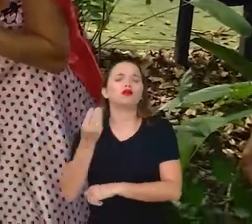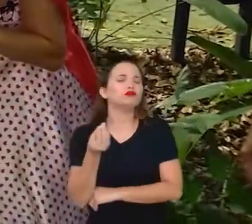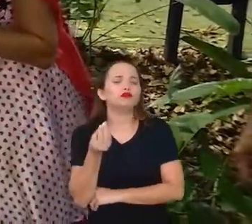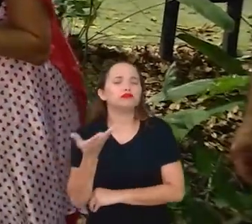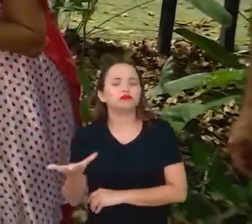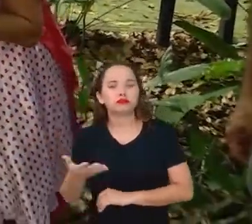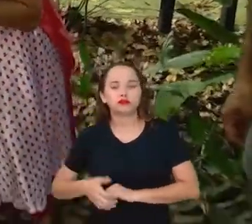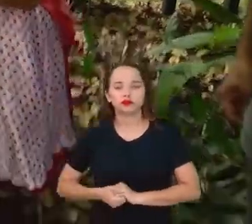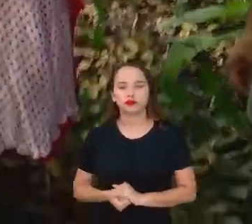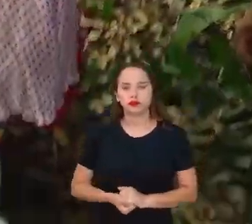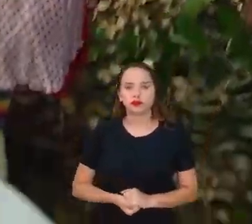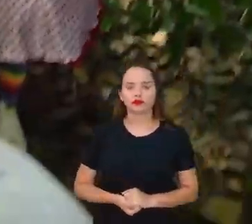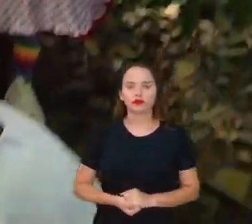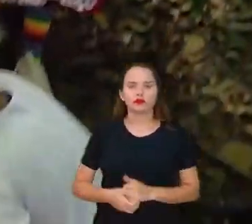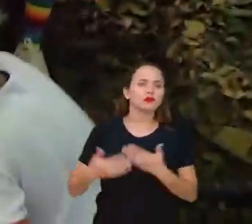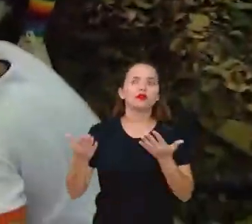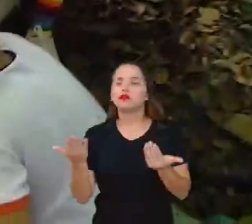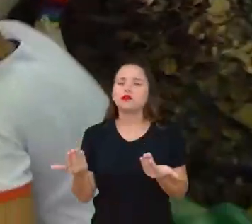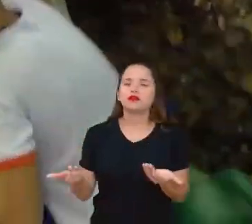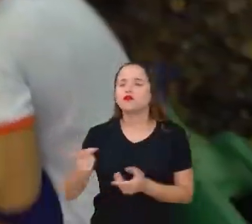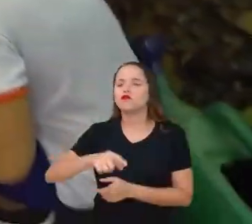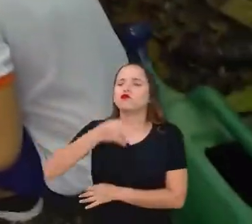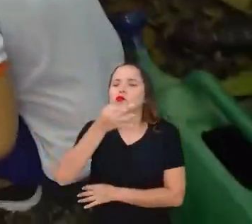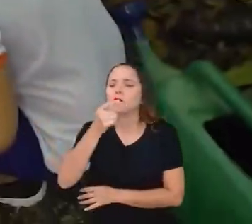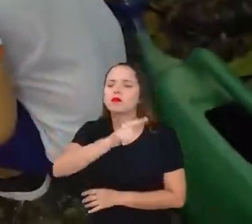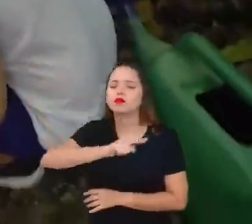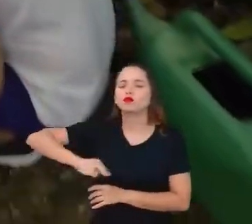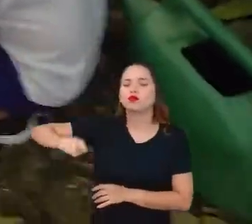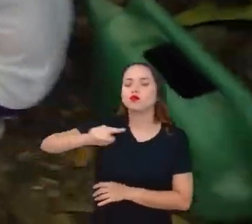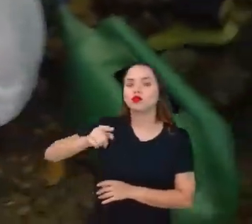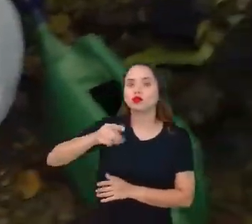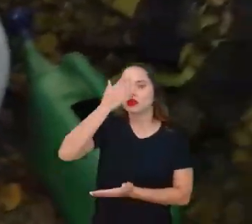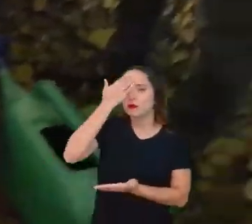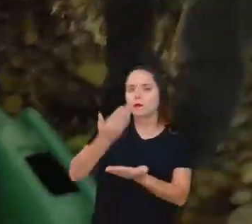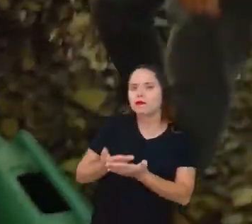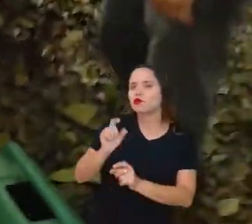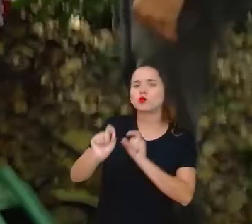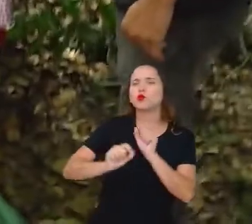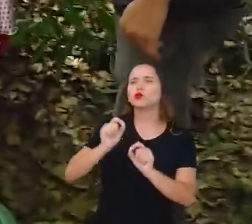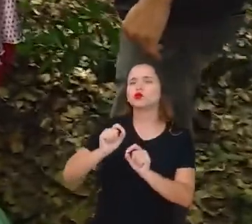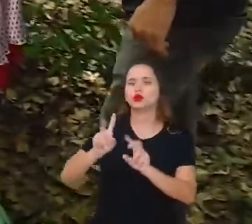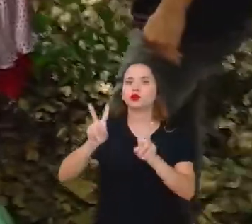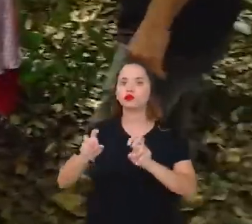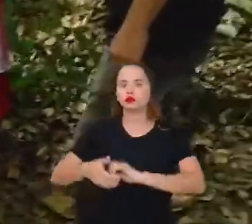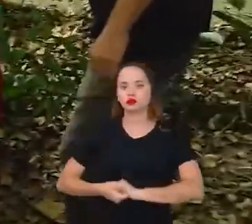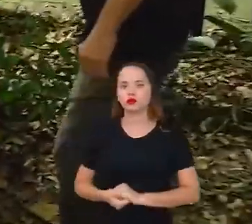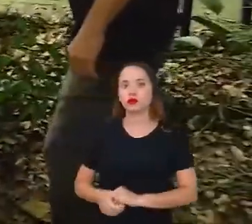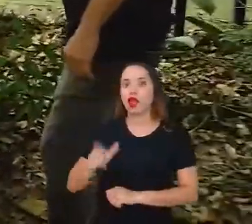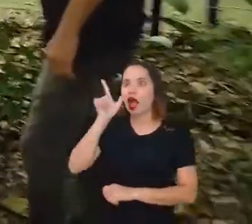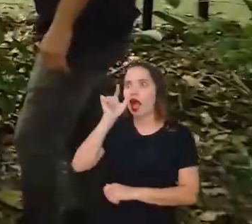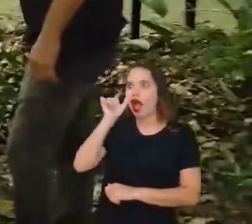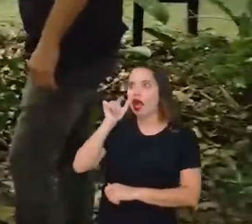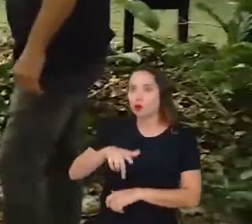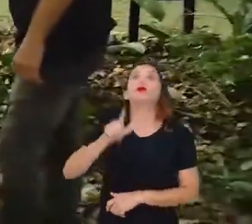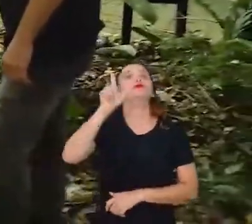acham? Hein, minha gente, o que é que vocês acham que a planta precisa ainda aí? Uma aguinha. Água! Olha